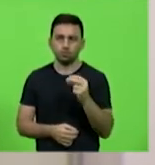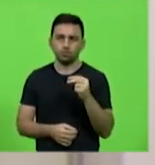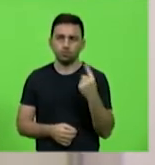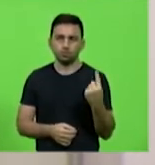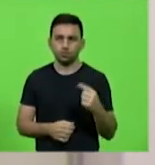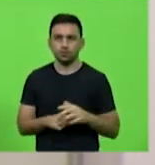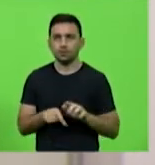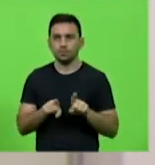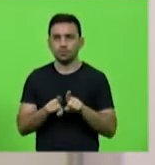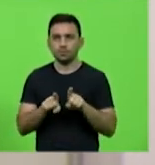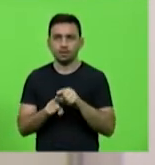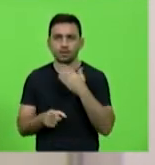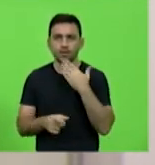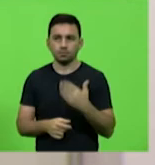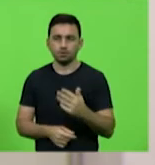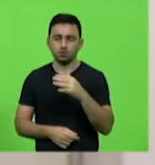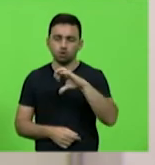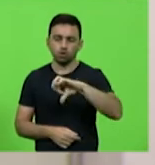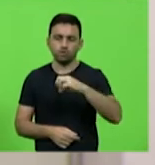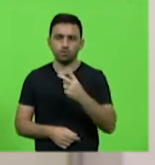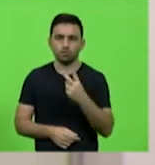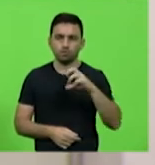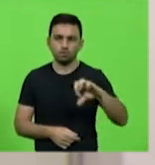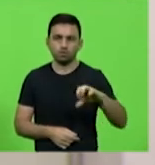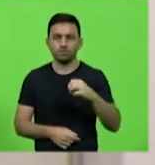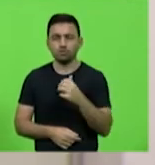números 929 e